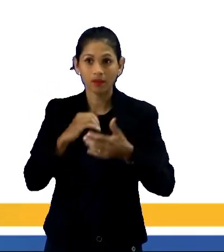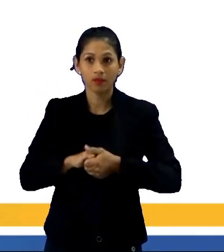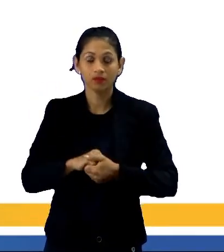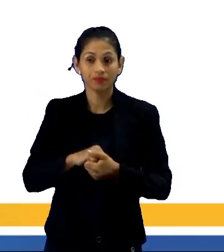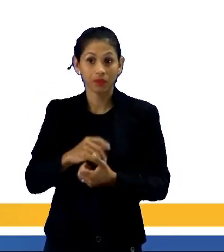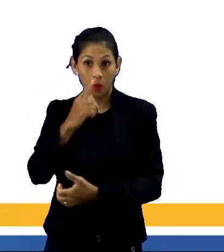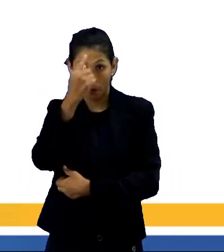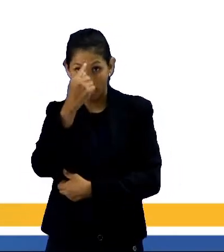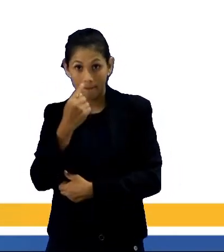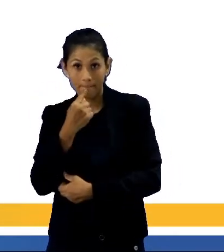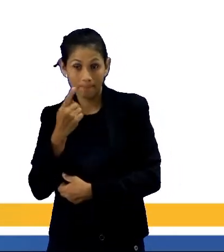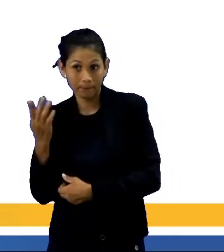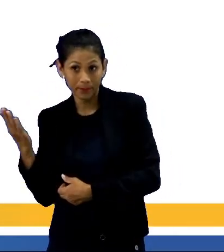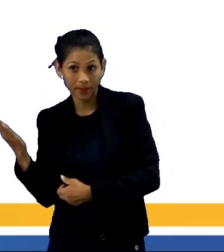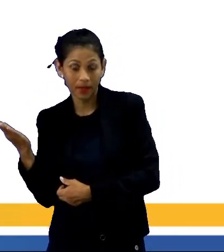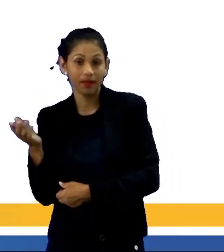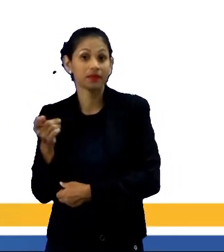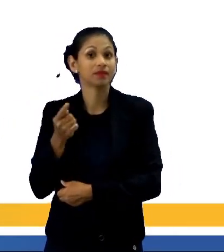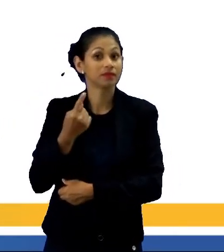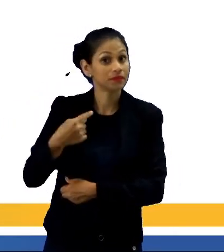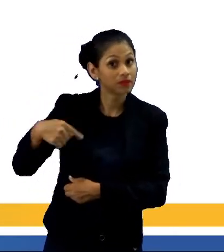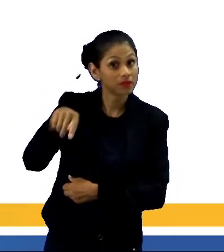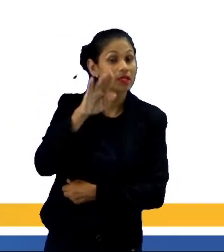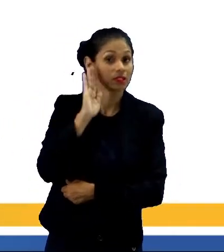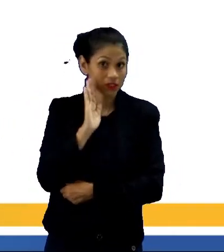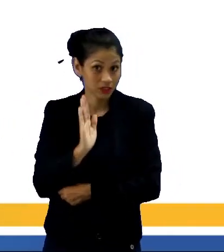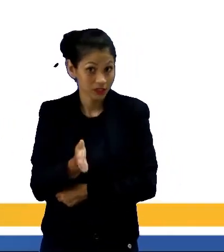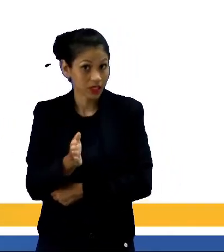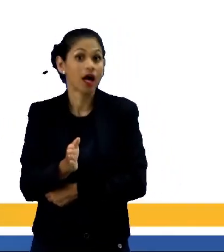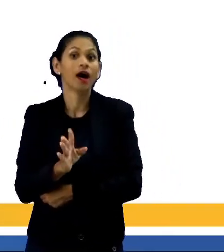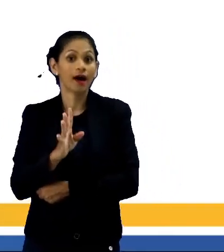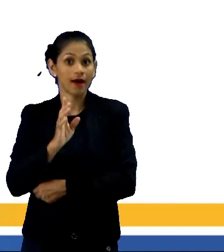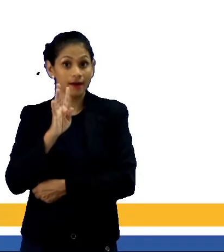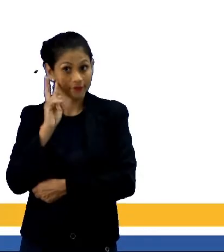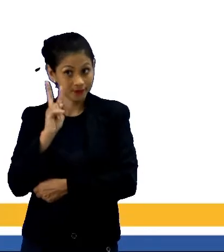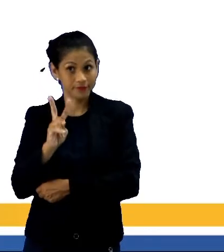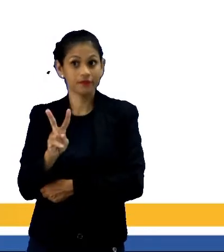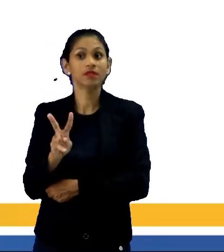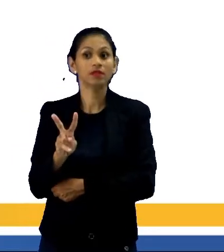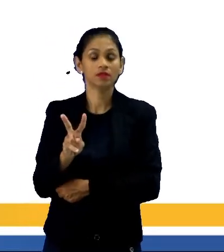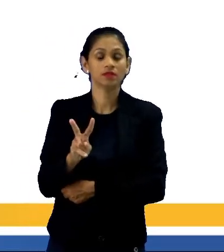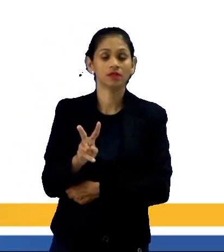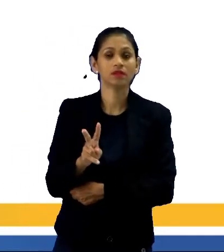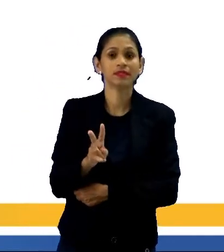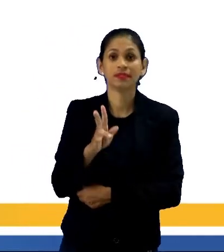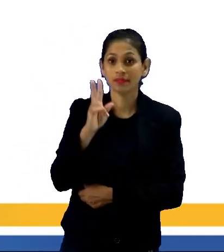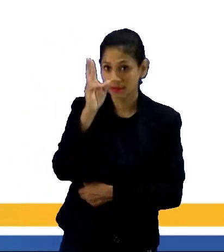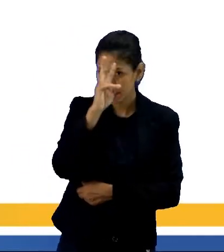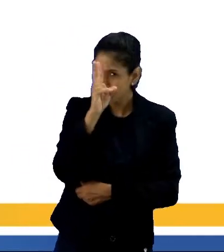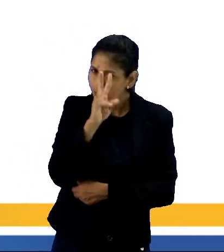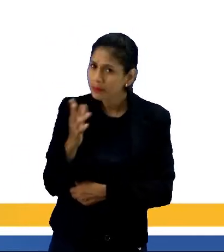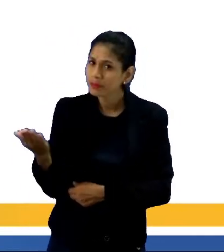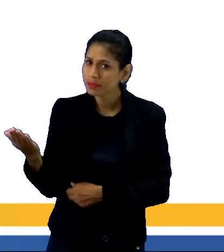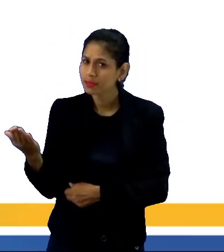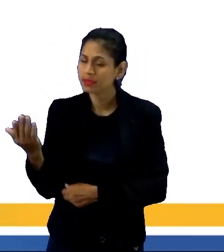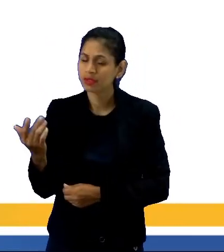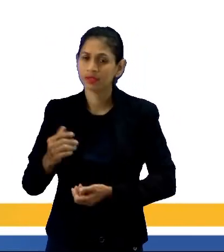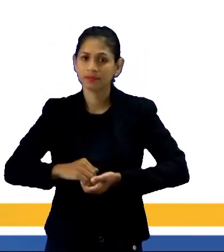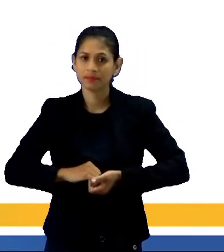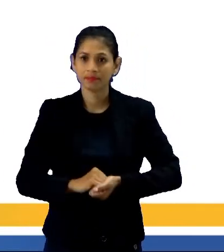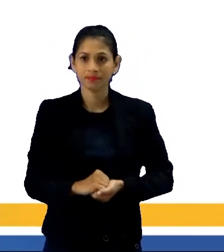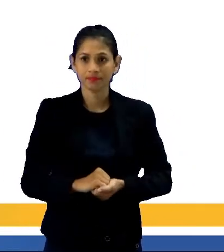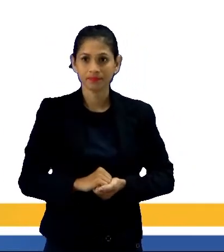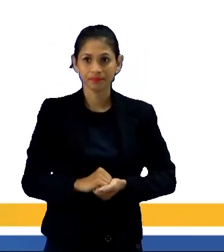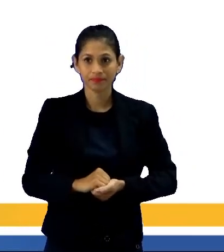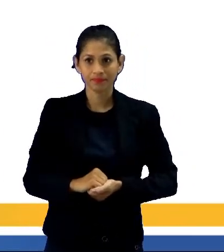imagem que foi apresentada já para vocês. Quero ver se vocês lembram que peça publicitária é essa que está aparecendo para vocês. Vamos